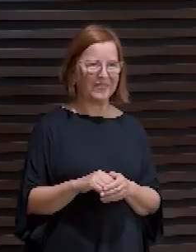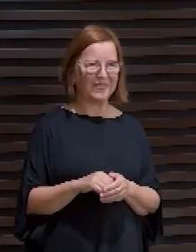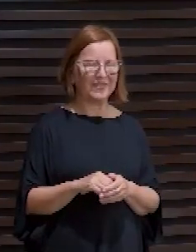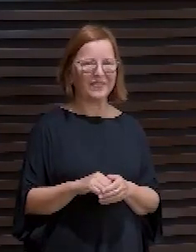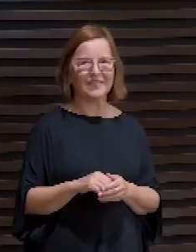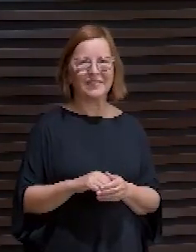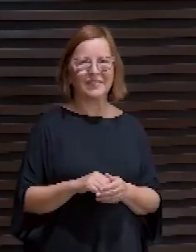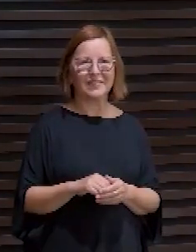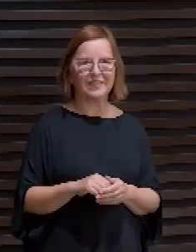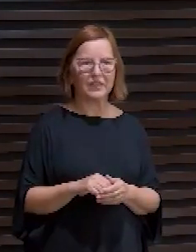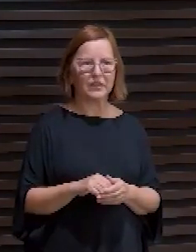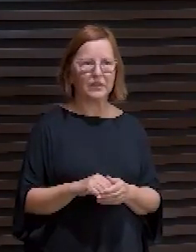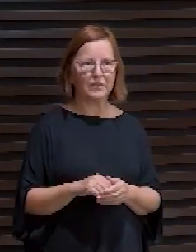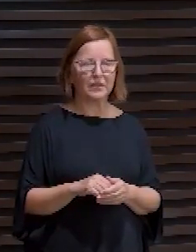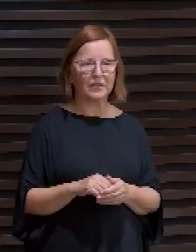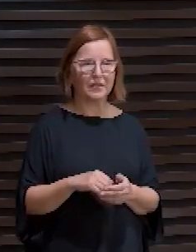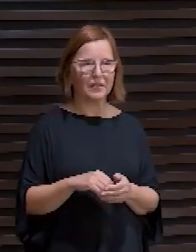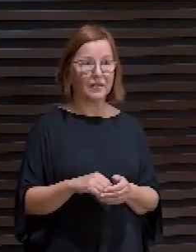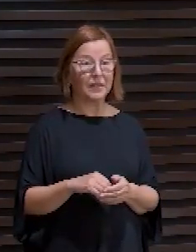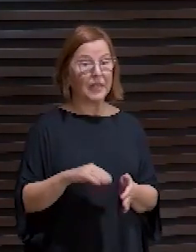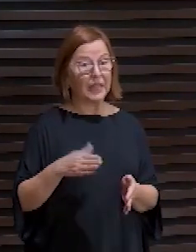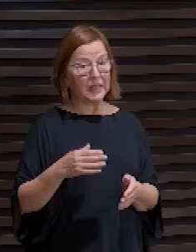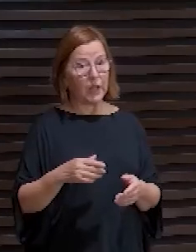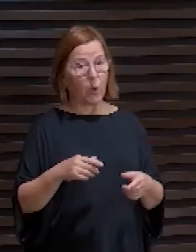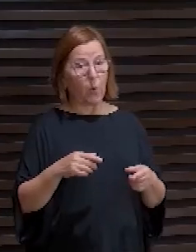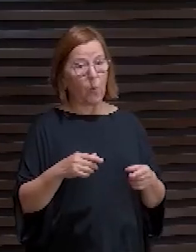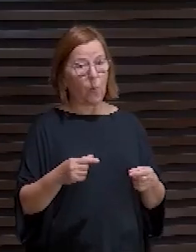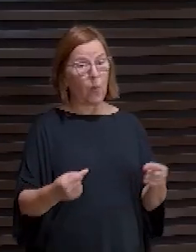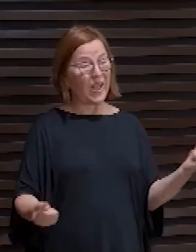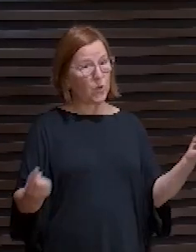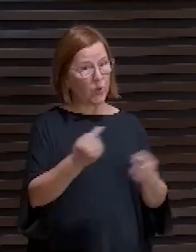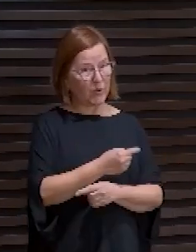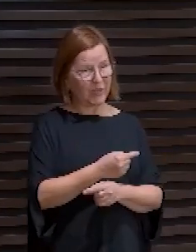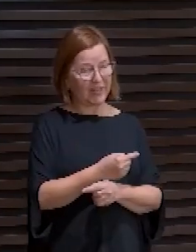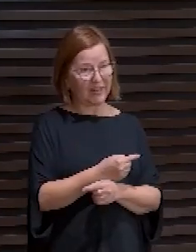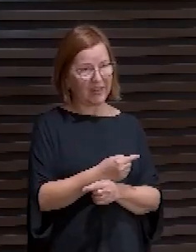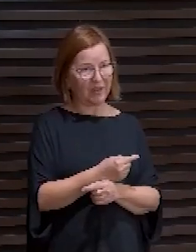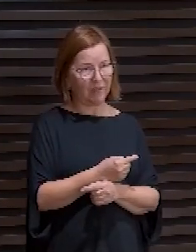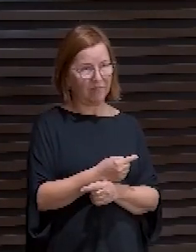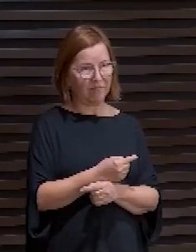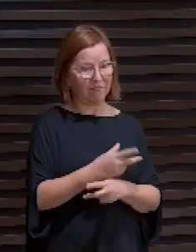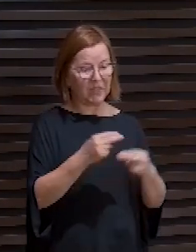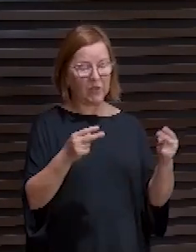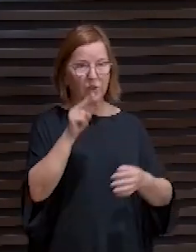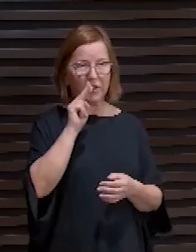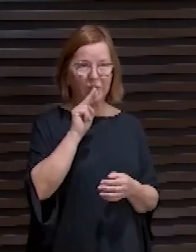nisso. Então, é o contrário, amados, é totalmente ao contrário de nós virmos aí em nossa reunião,